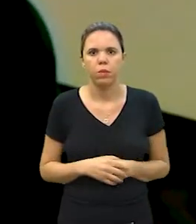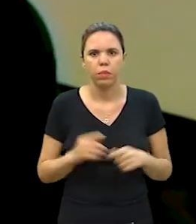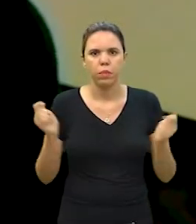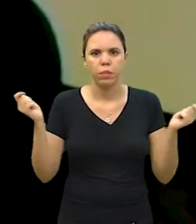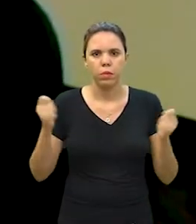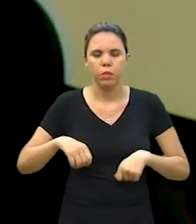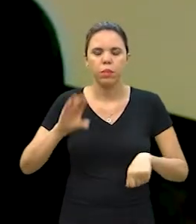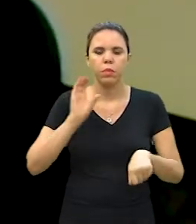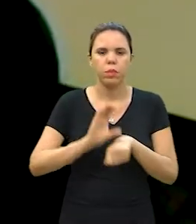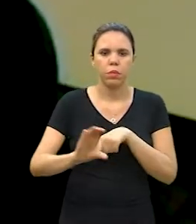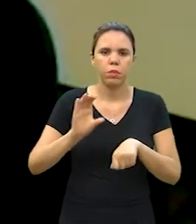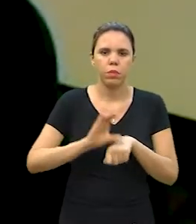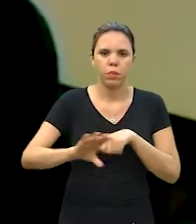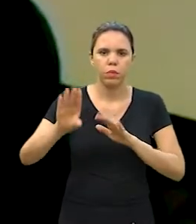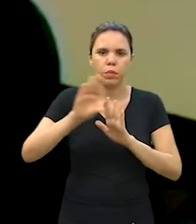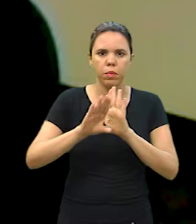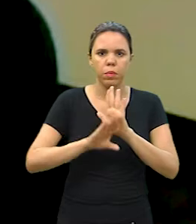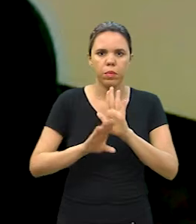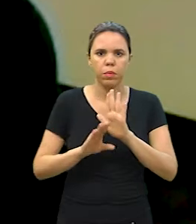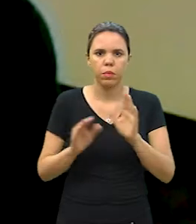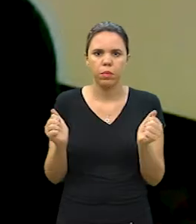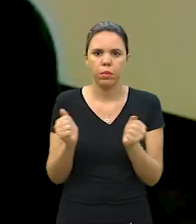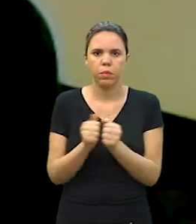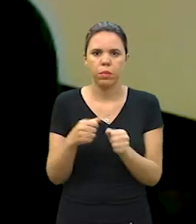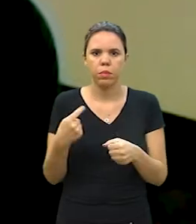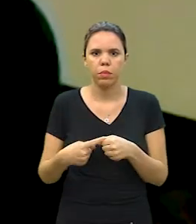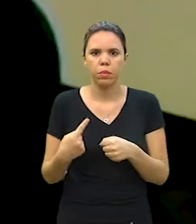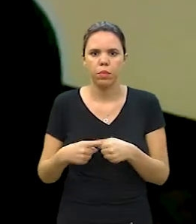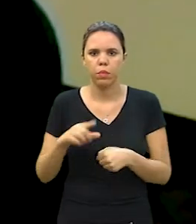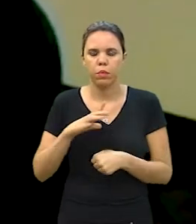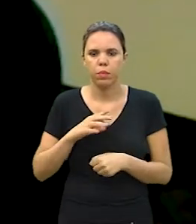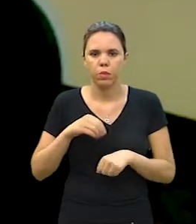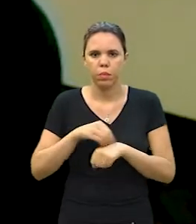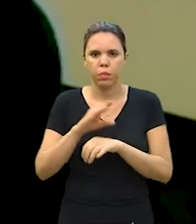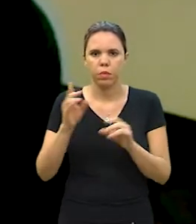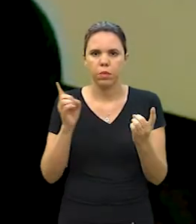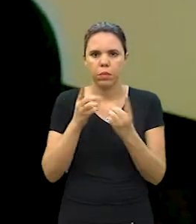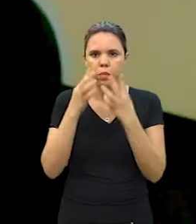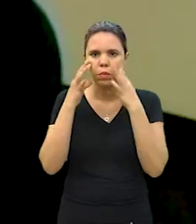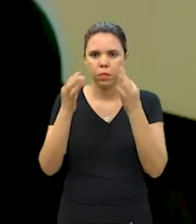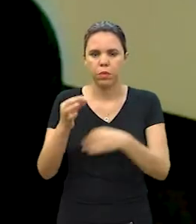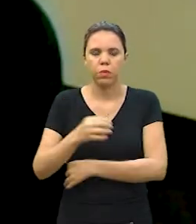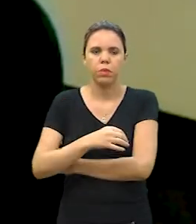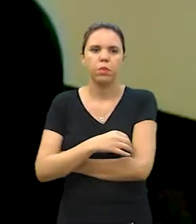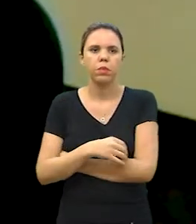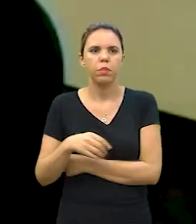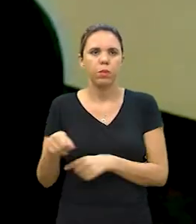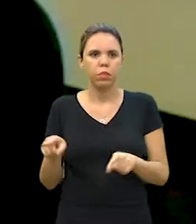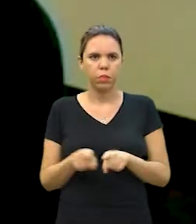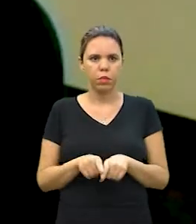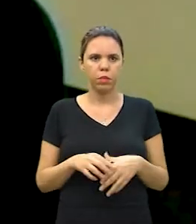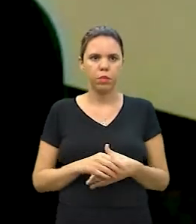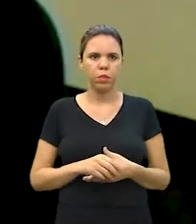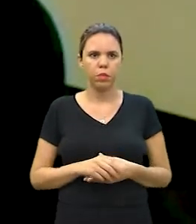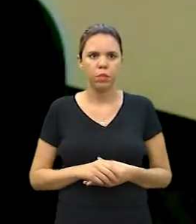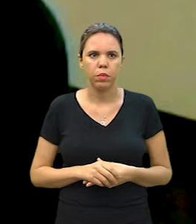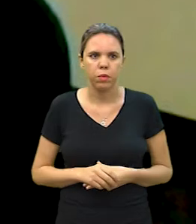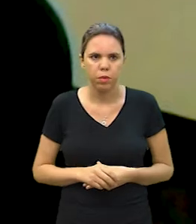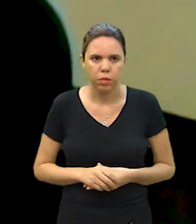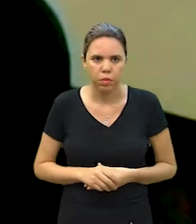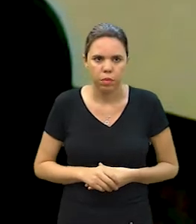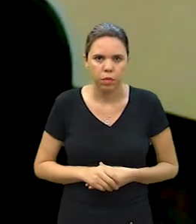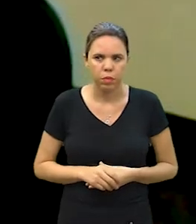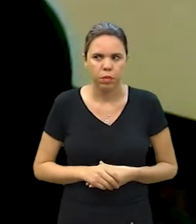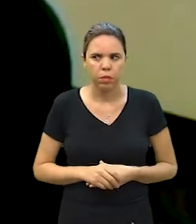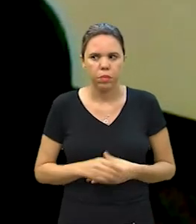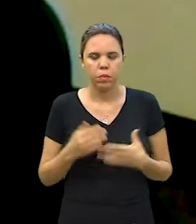desenvolvido capacitações e programas junto aos municípios para dar maior atenção a essa questão também, né?